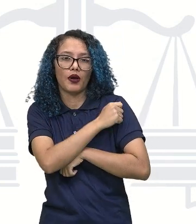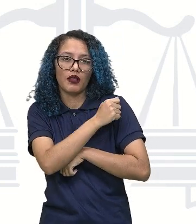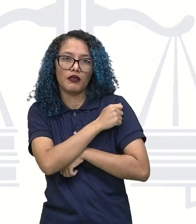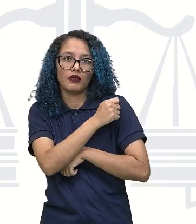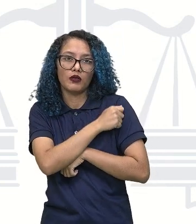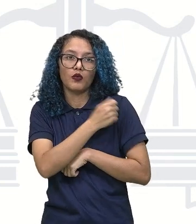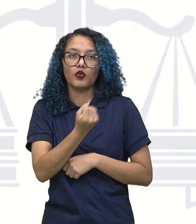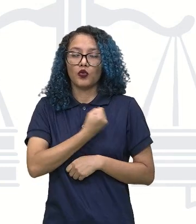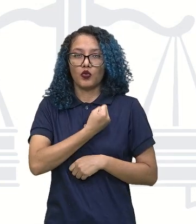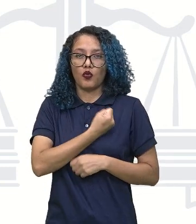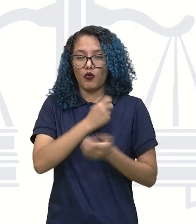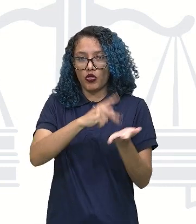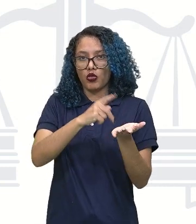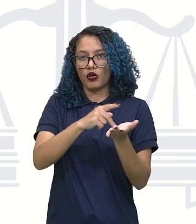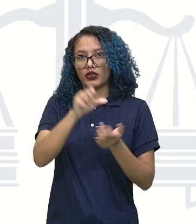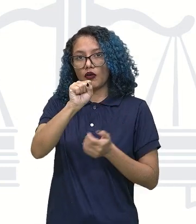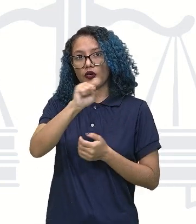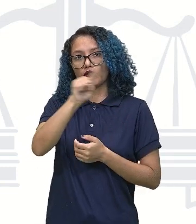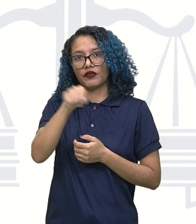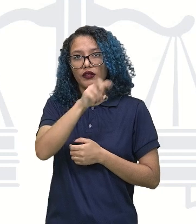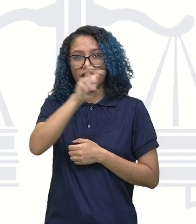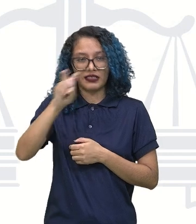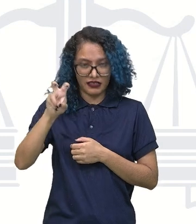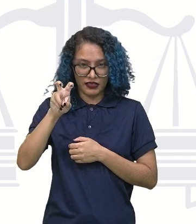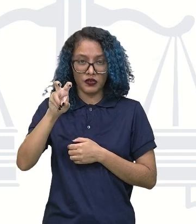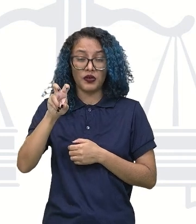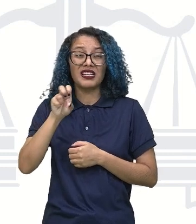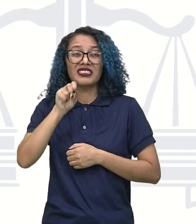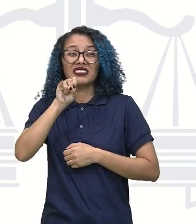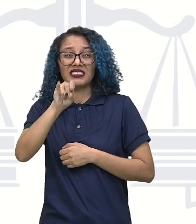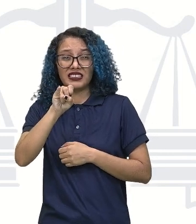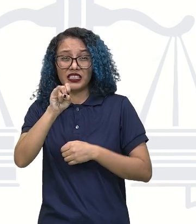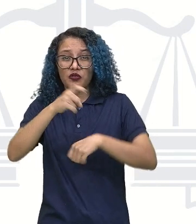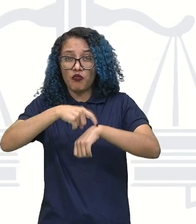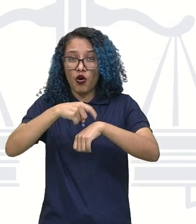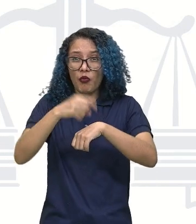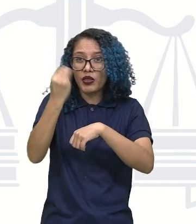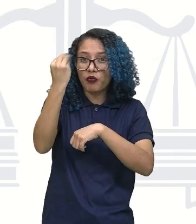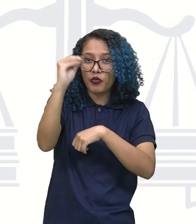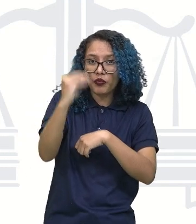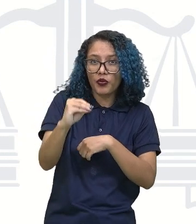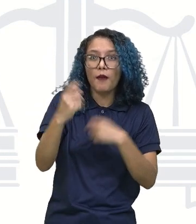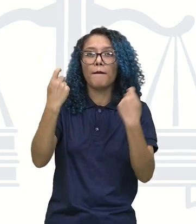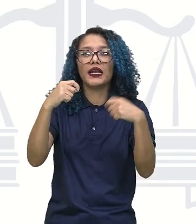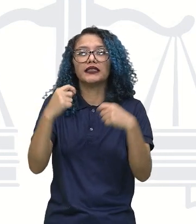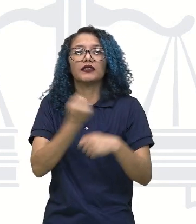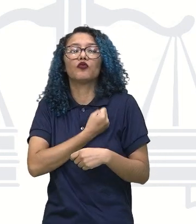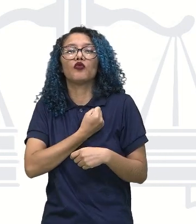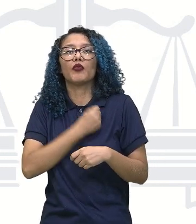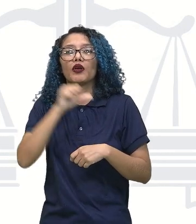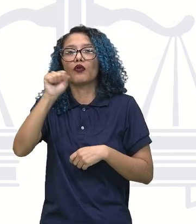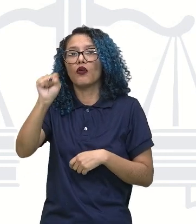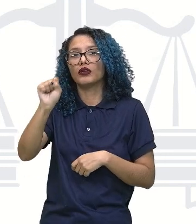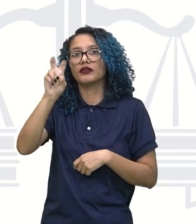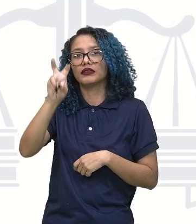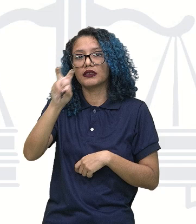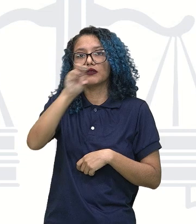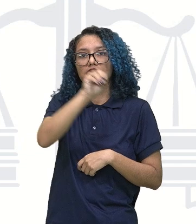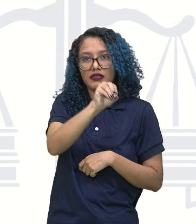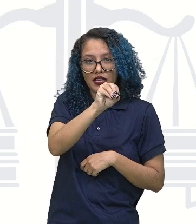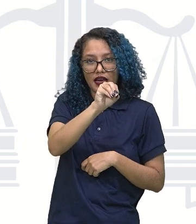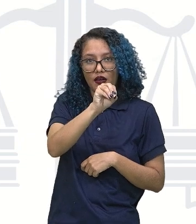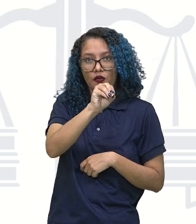supor, 8,5, 8,50, né? Quando eu for lançar, eu vou lançar o 850, tá bom? Eu não vou colocar